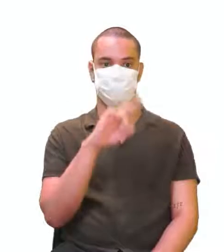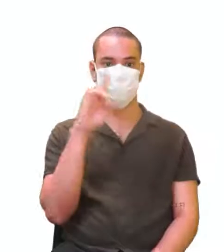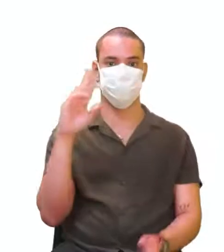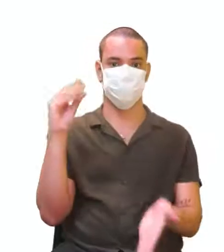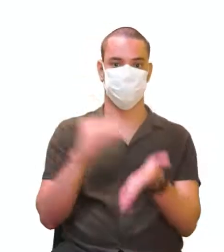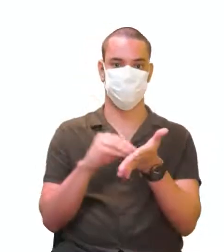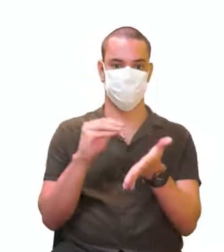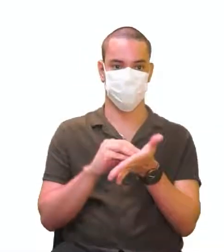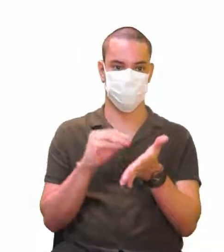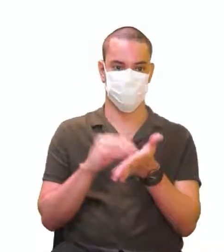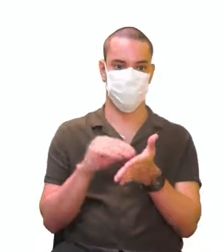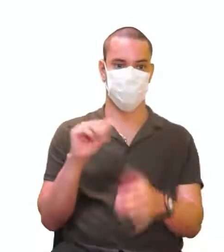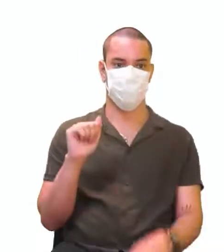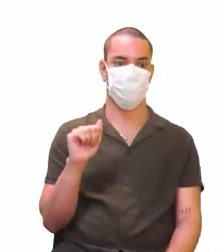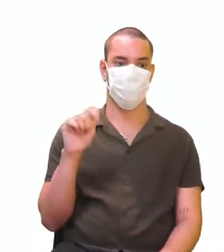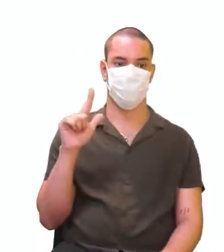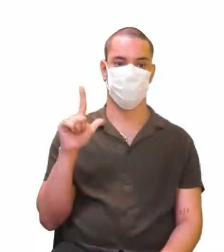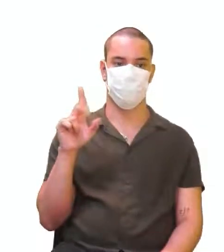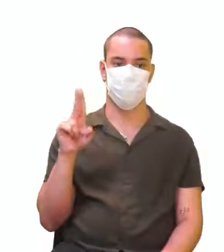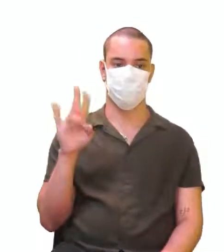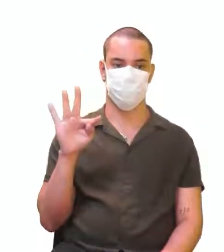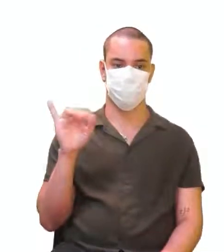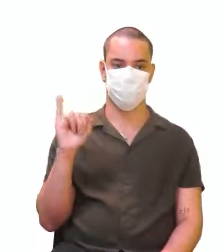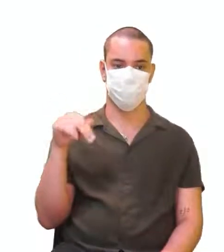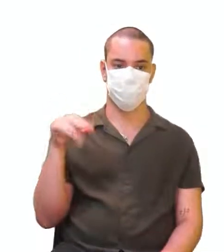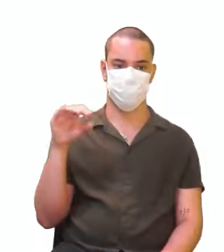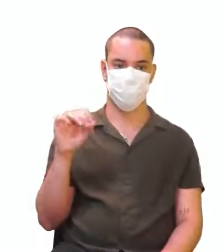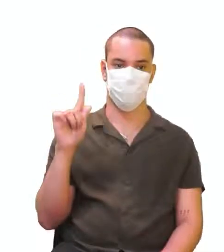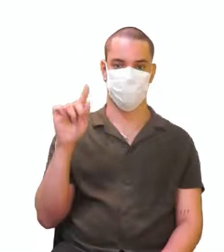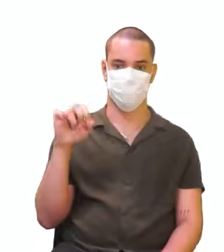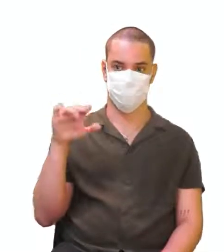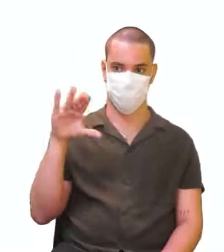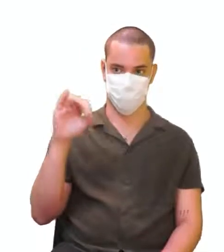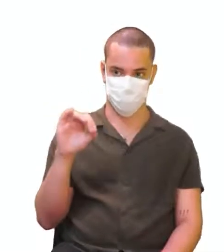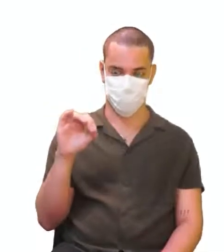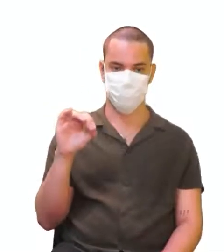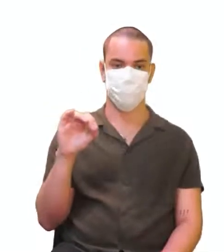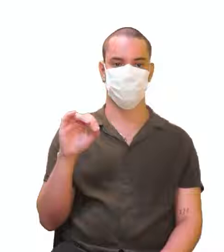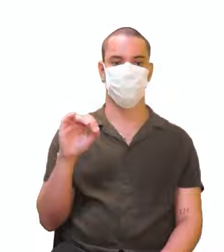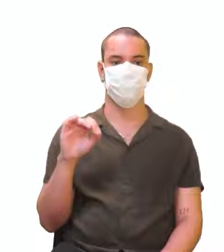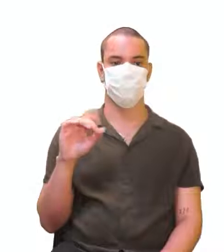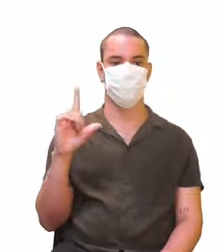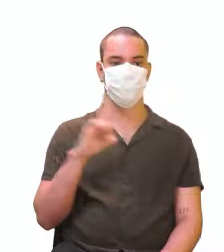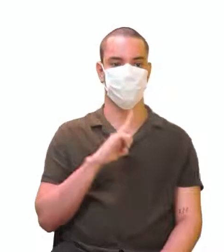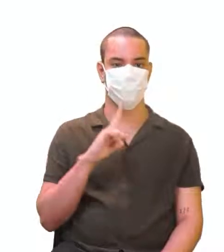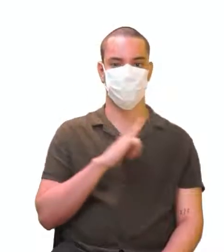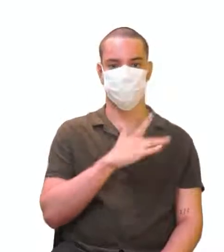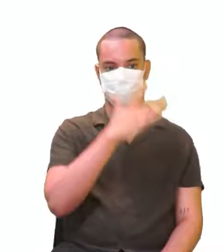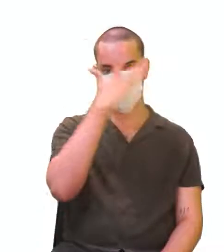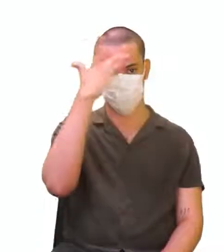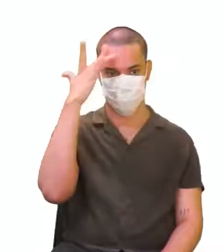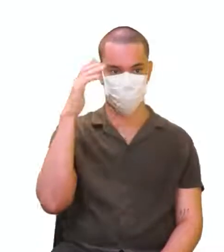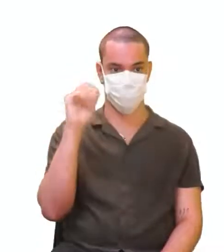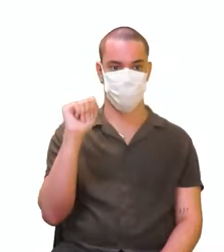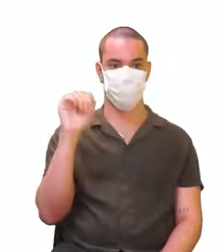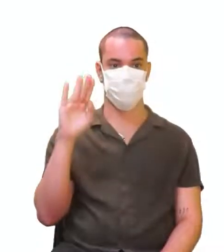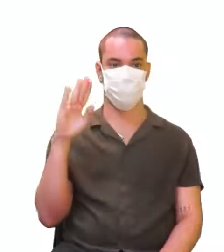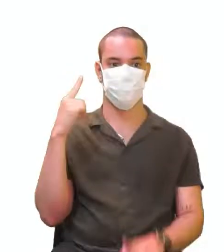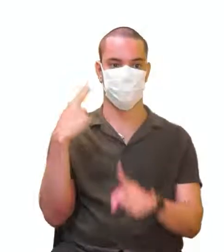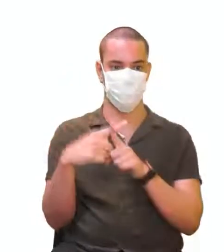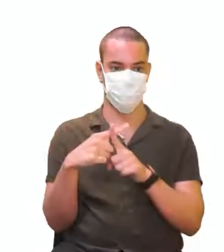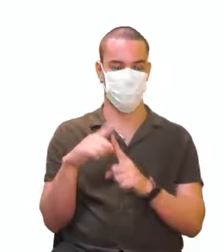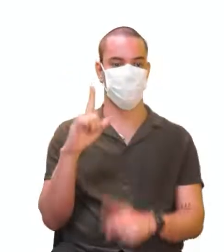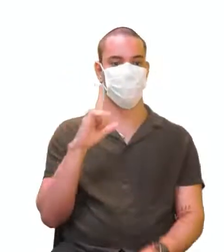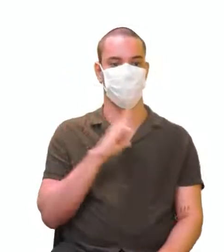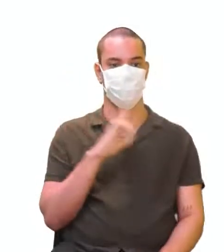do aglutinogênio, que são os antígenos, tá? E aí você tem, ó, para o indivíduo AB positivo, ele